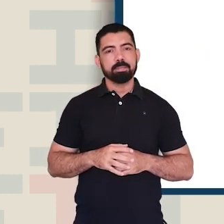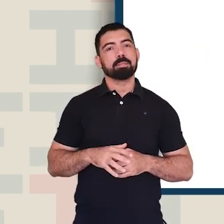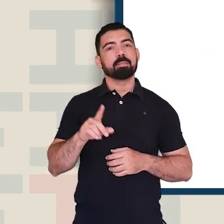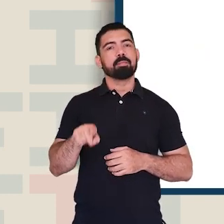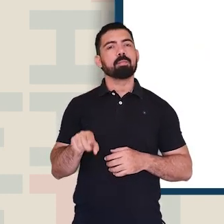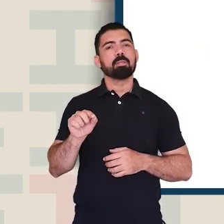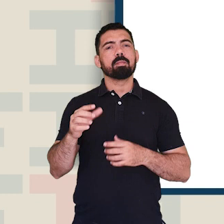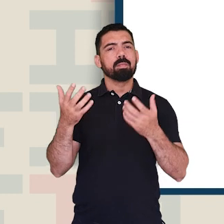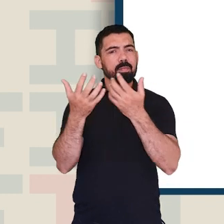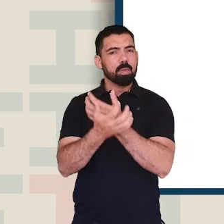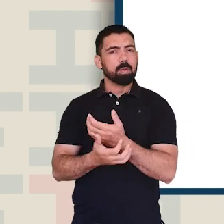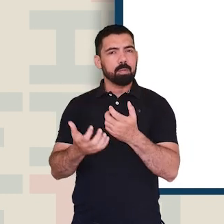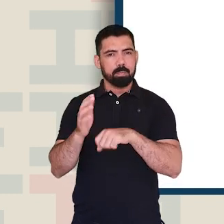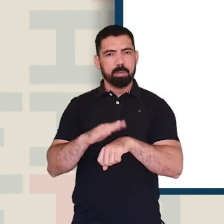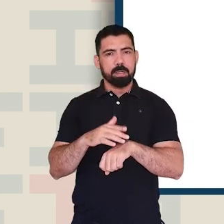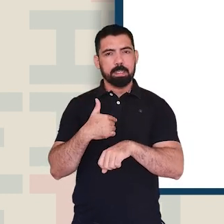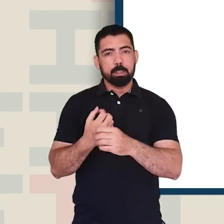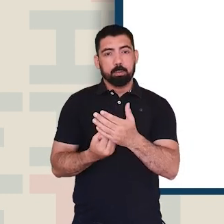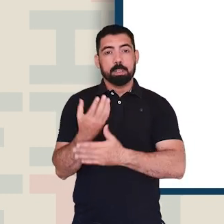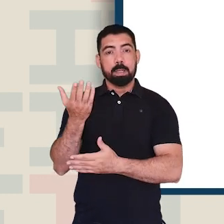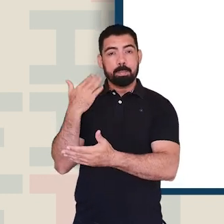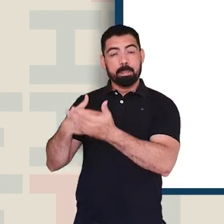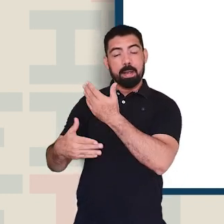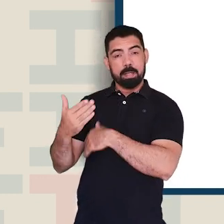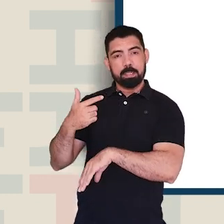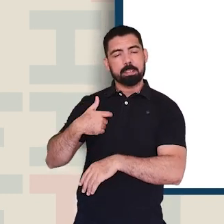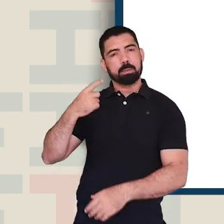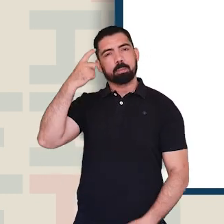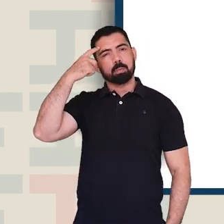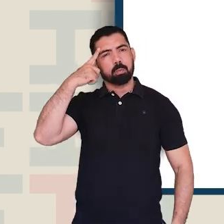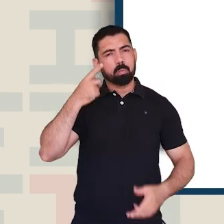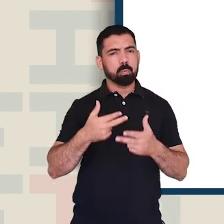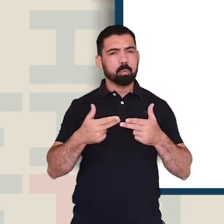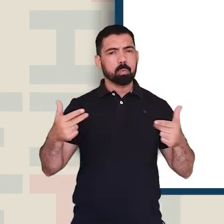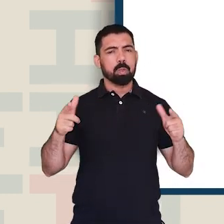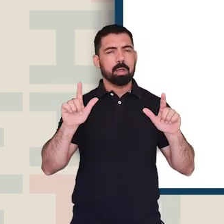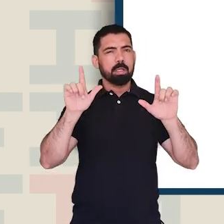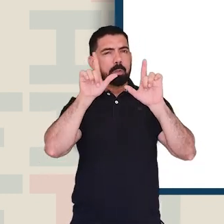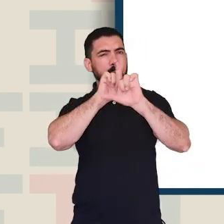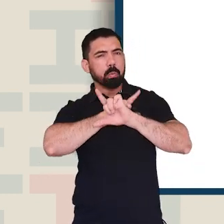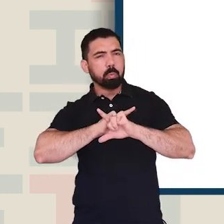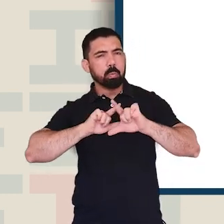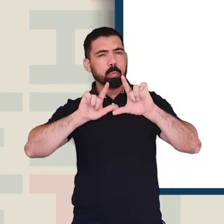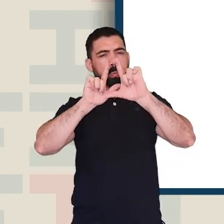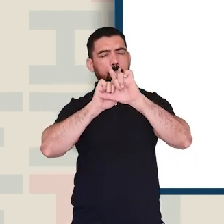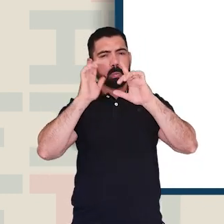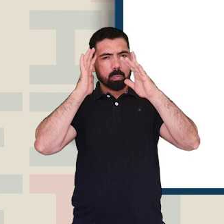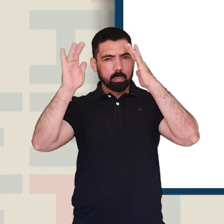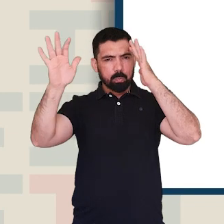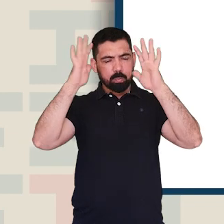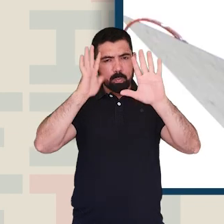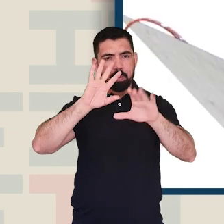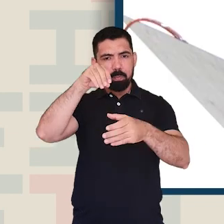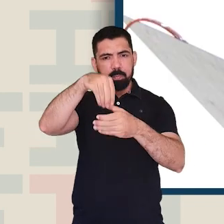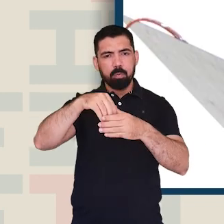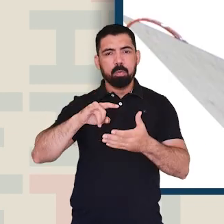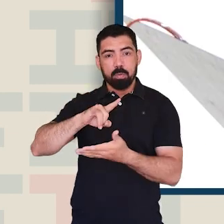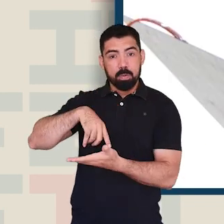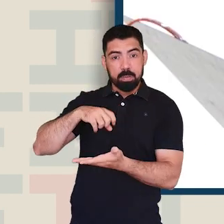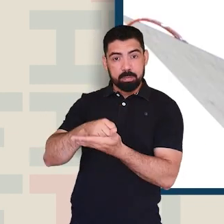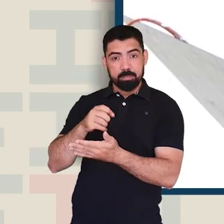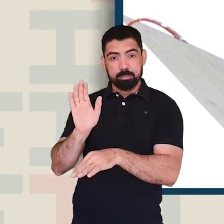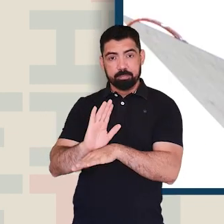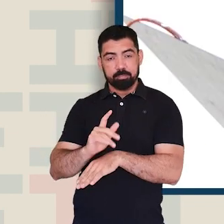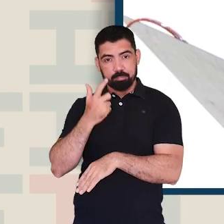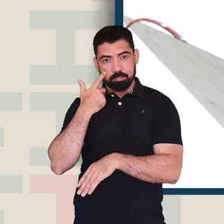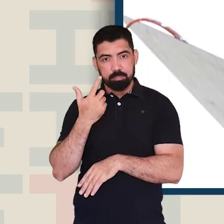E essa música, quando eu criei, eu pensei numa coisa bem, bem lúdica, para uma parte de um